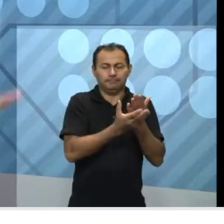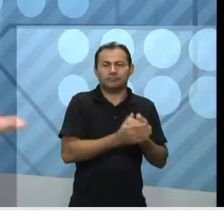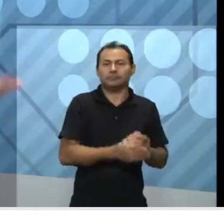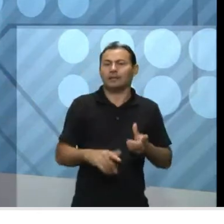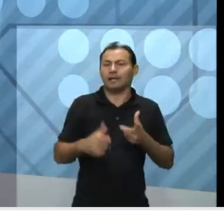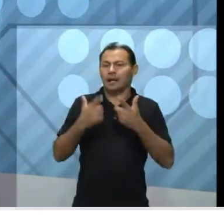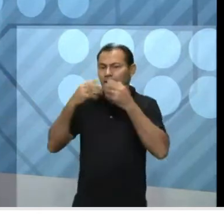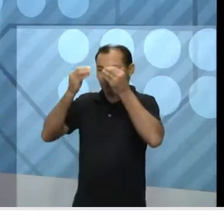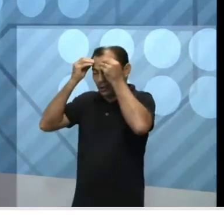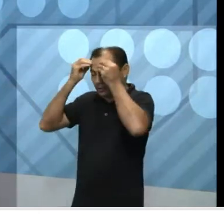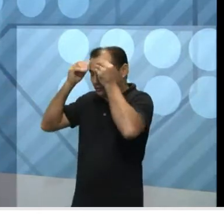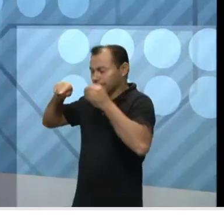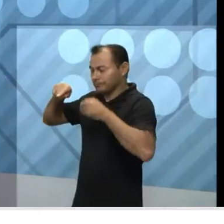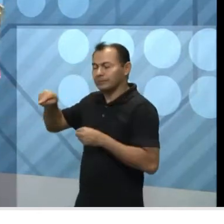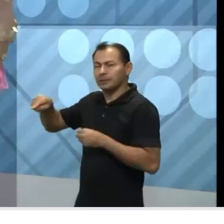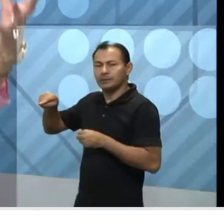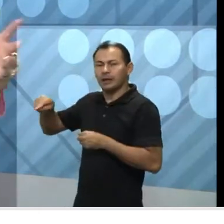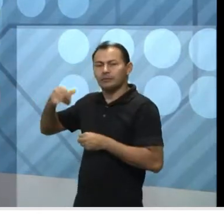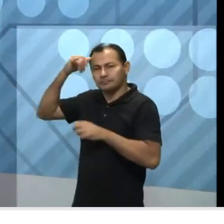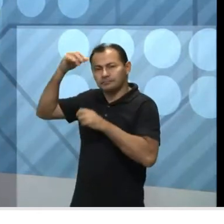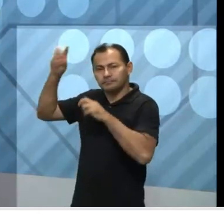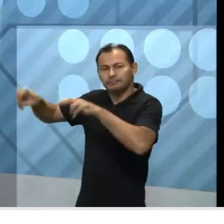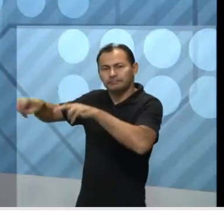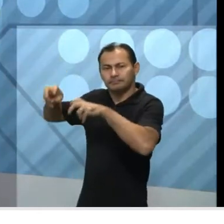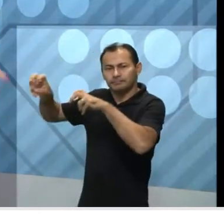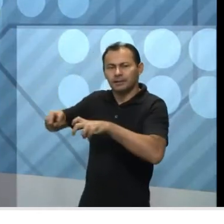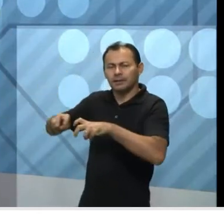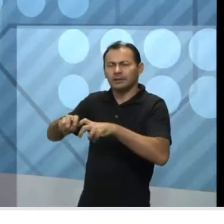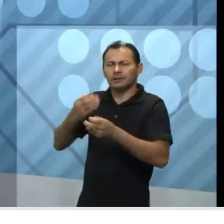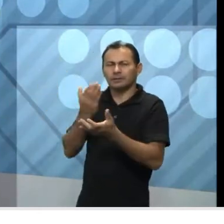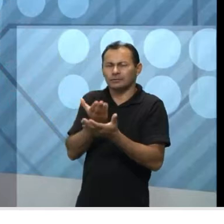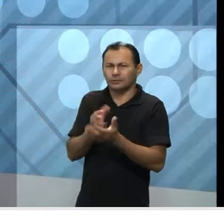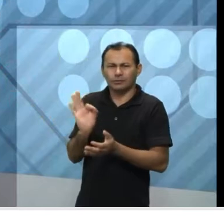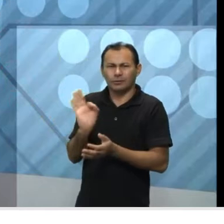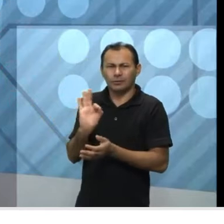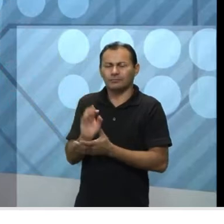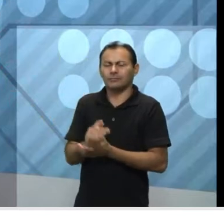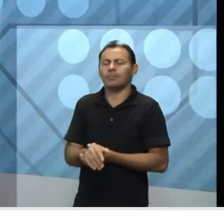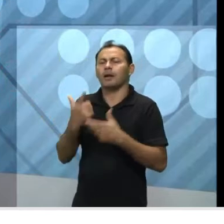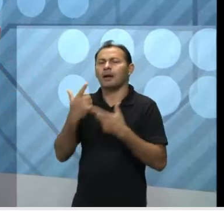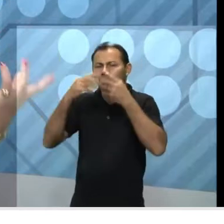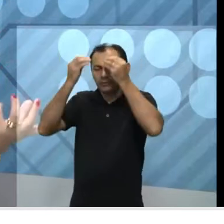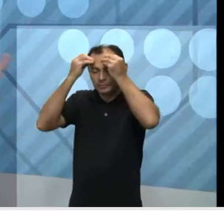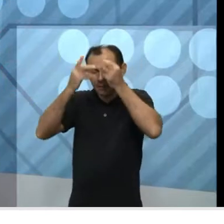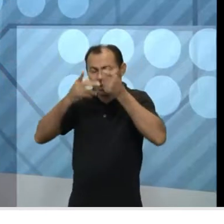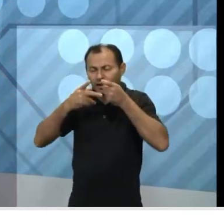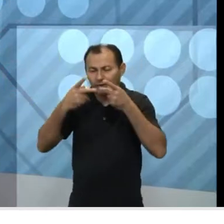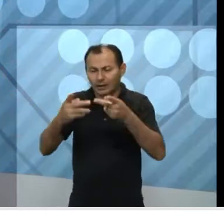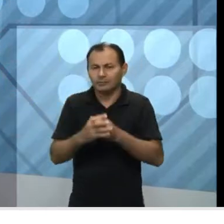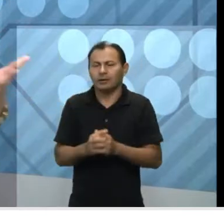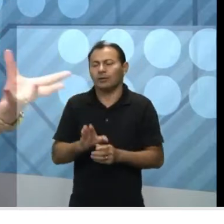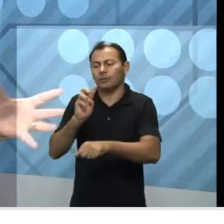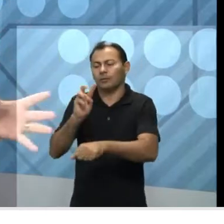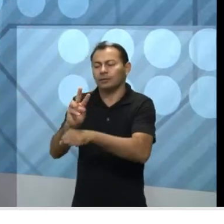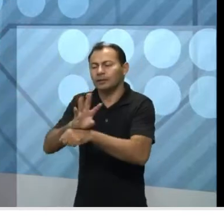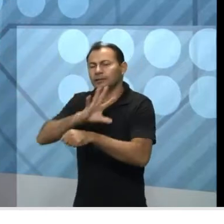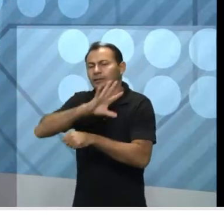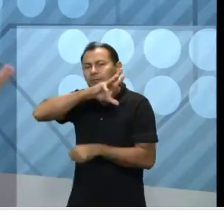que está lá em região rural é uma linguagem que se refere aos cuidados de animais, à